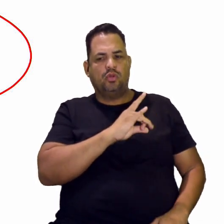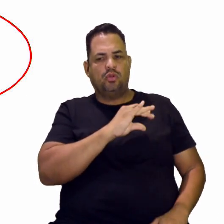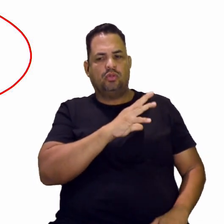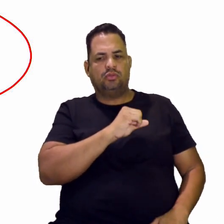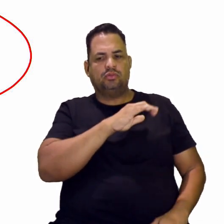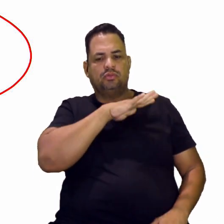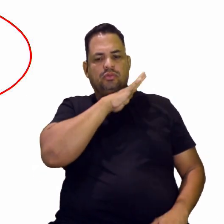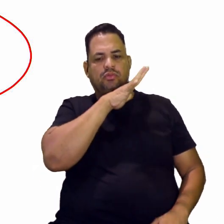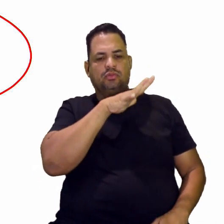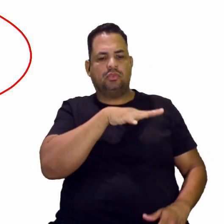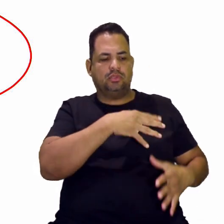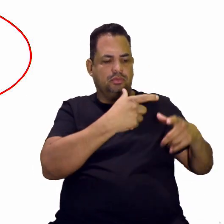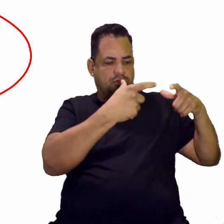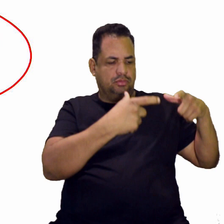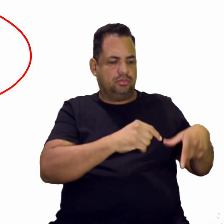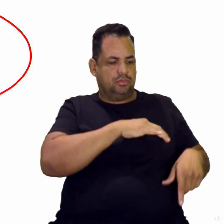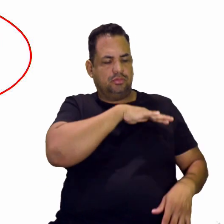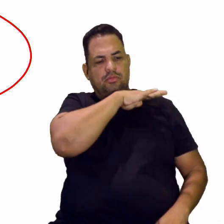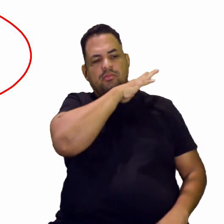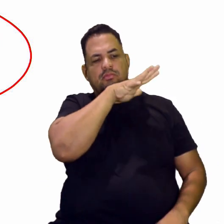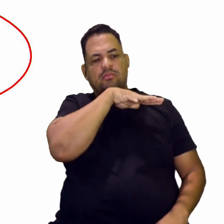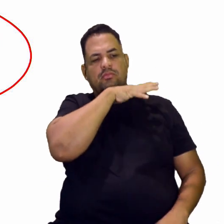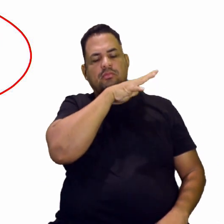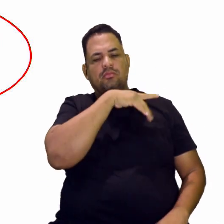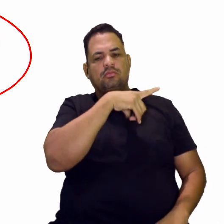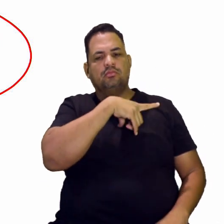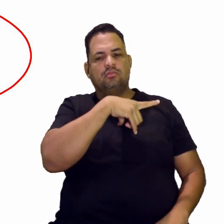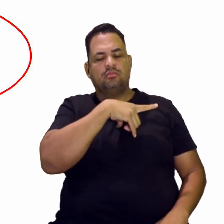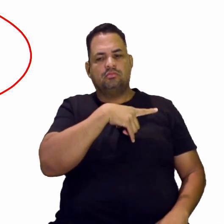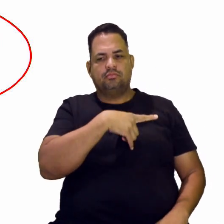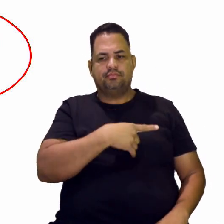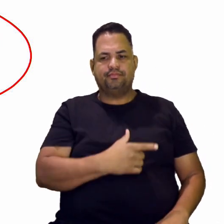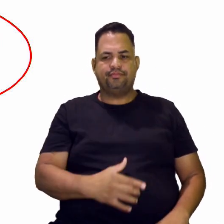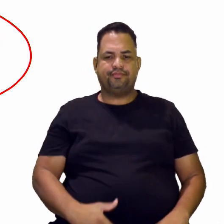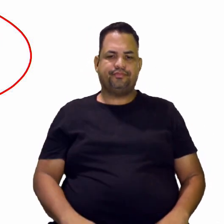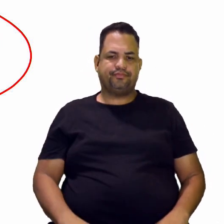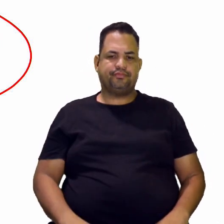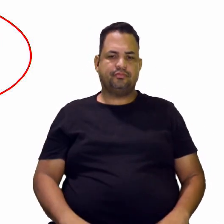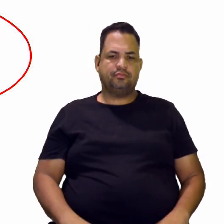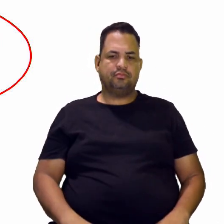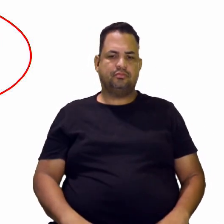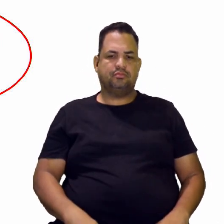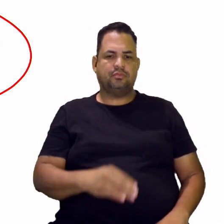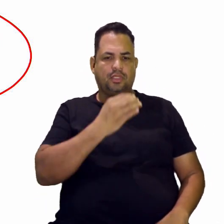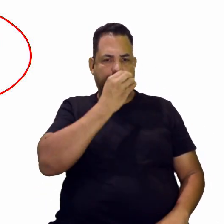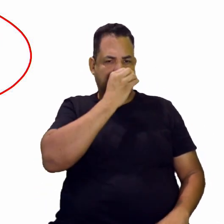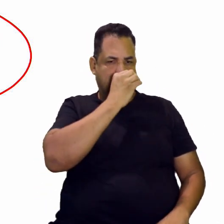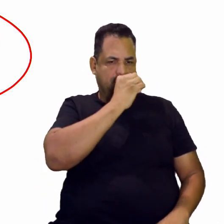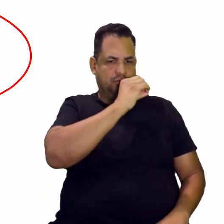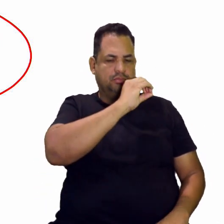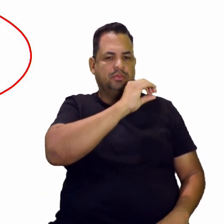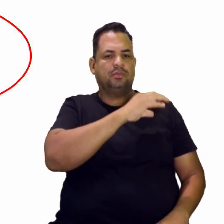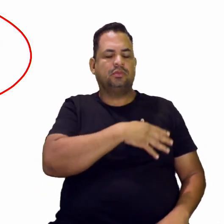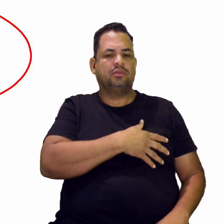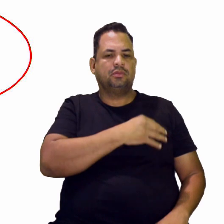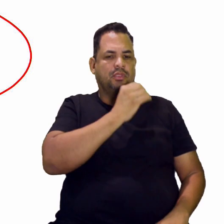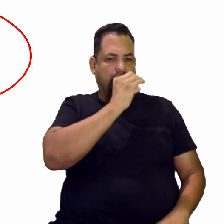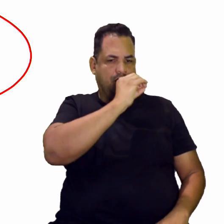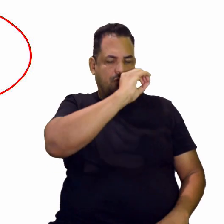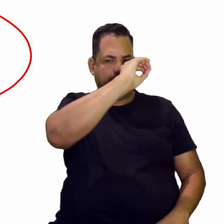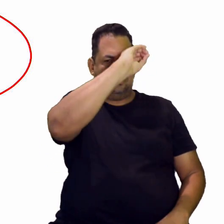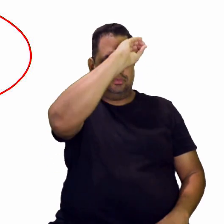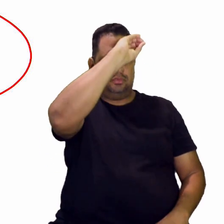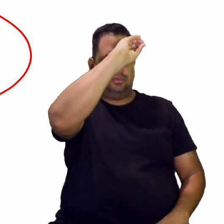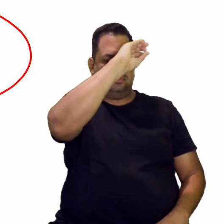gente percebe. Você percebe que onde tem lá um elefante, por exemplo, né, quando a gente vê na televisão,